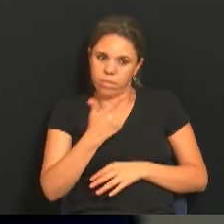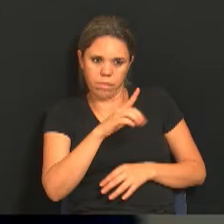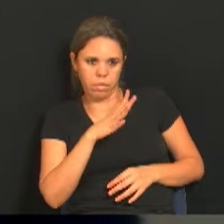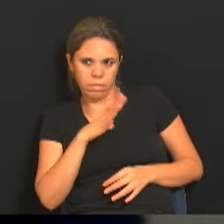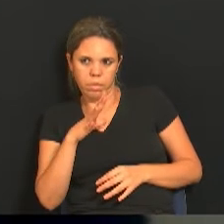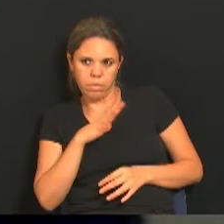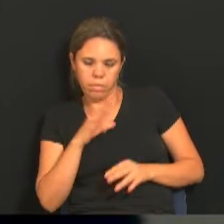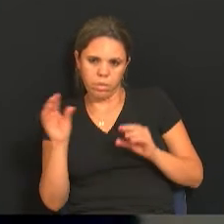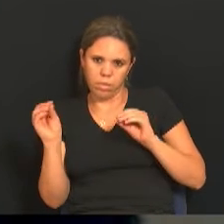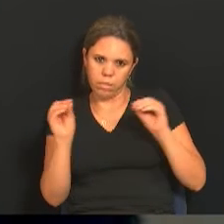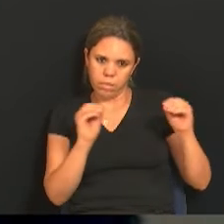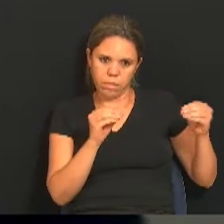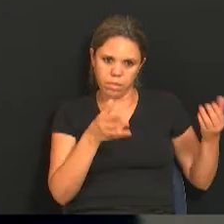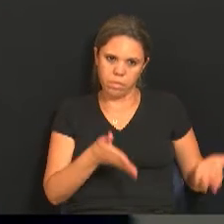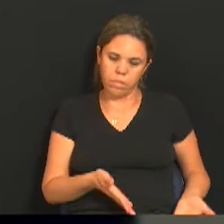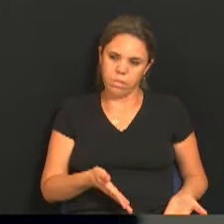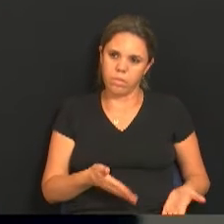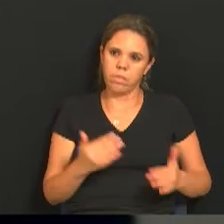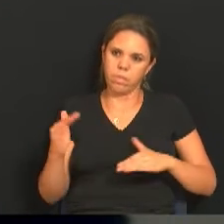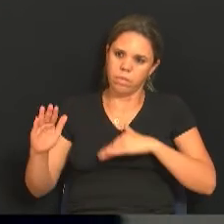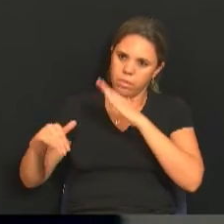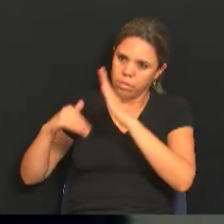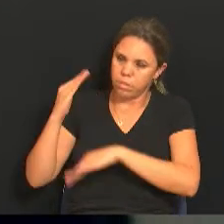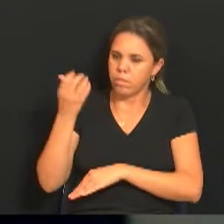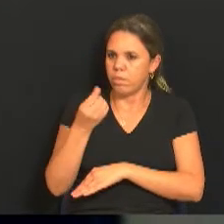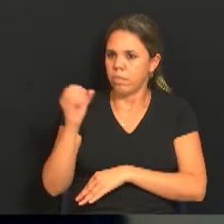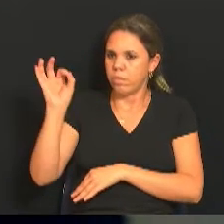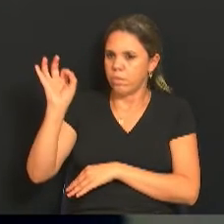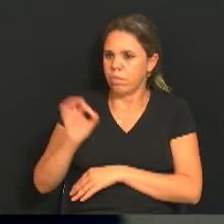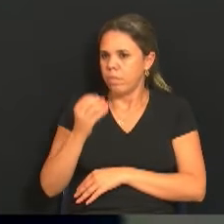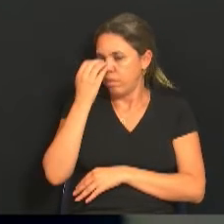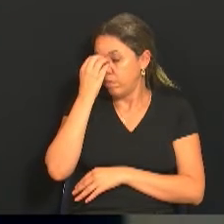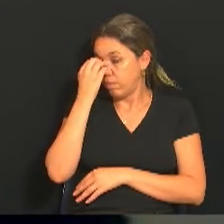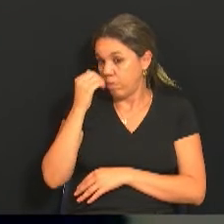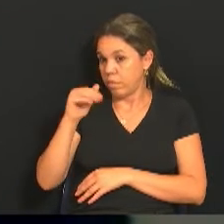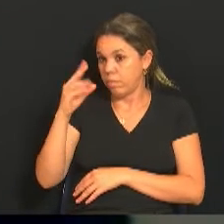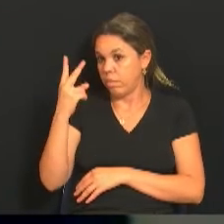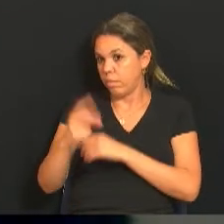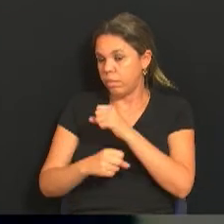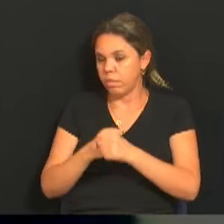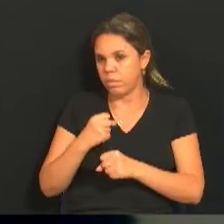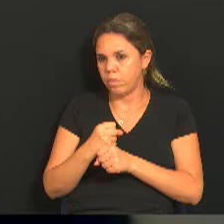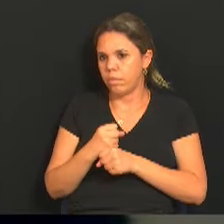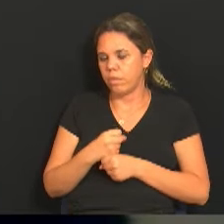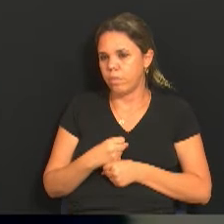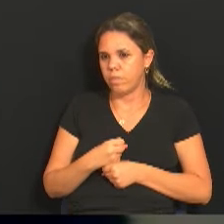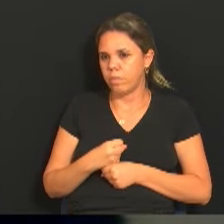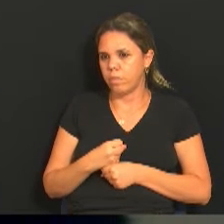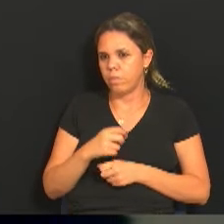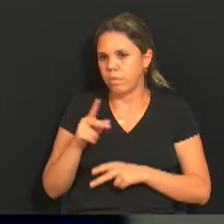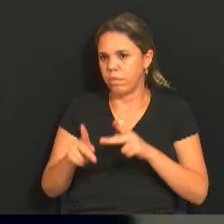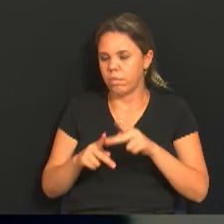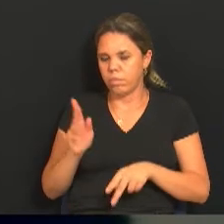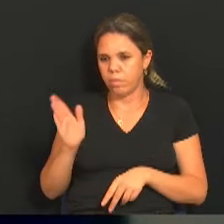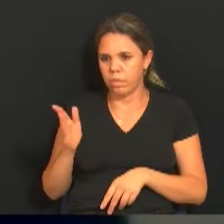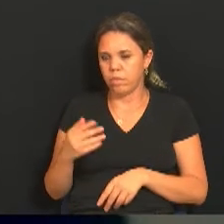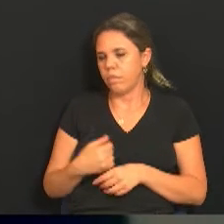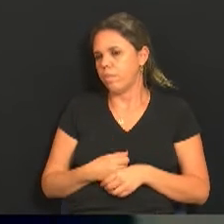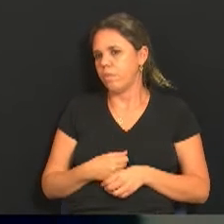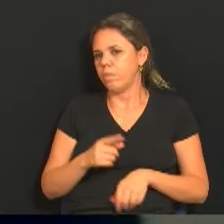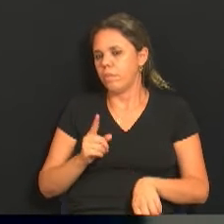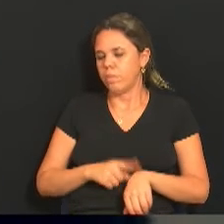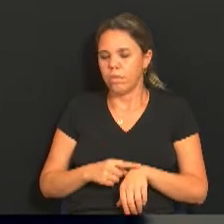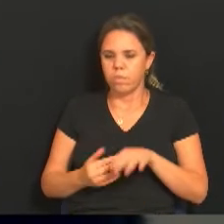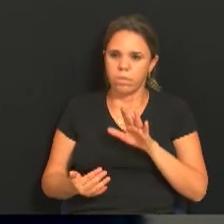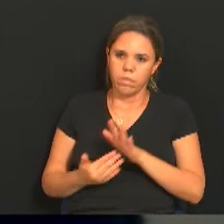para cá, ela é superior a 60%, que está aqui há mais de 2 anos. Então, são muitas pessoas que já estão aqui há um certo tempo.